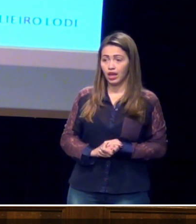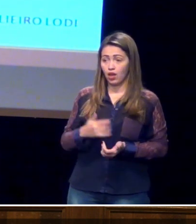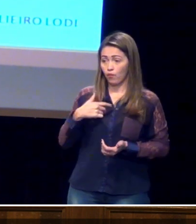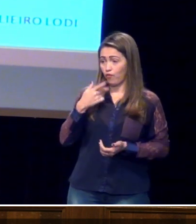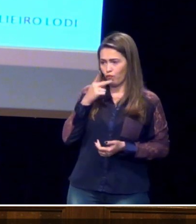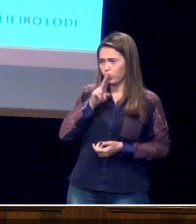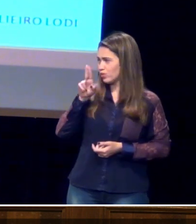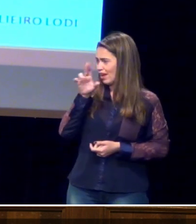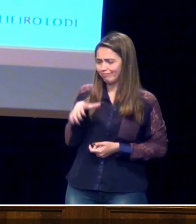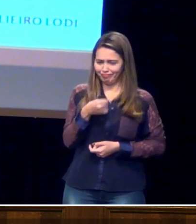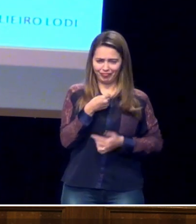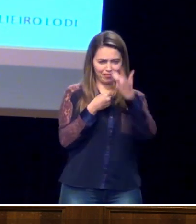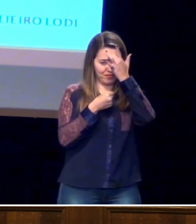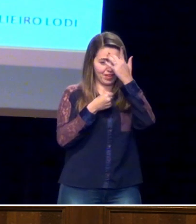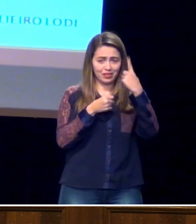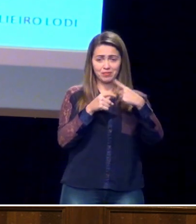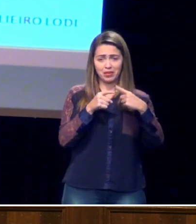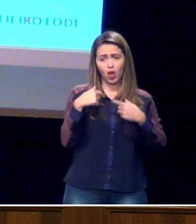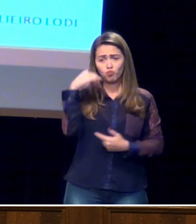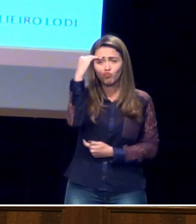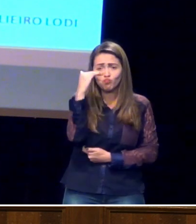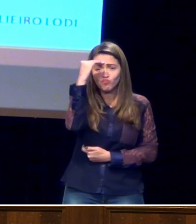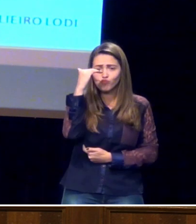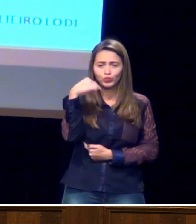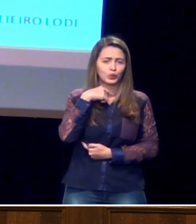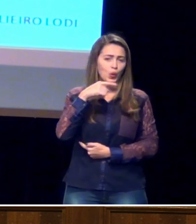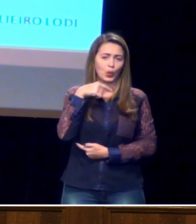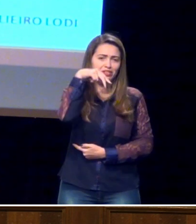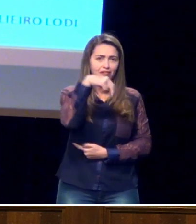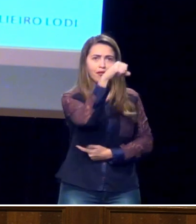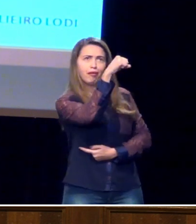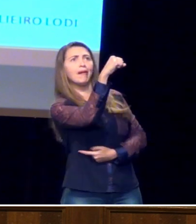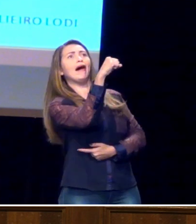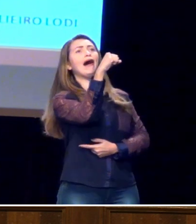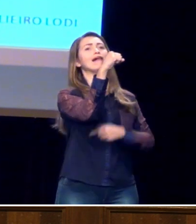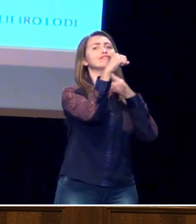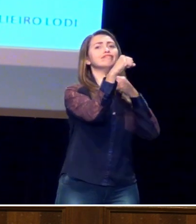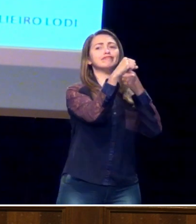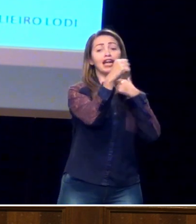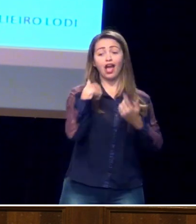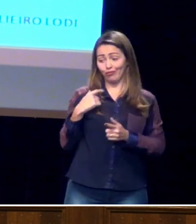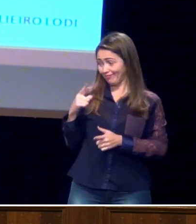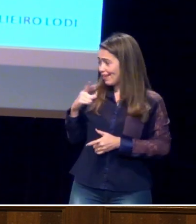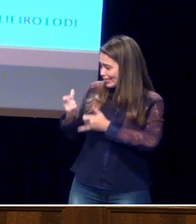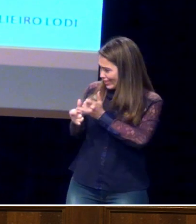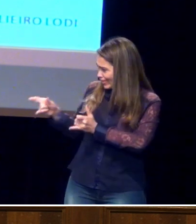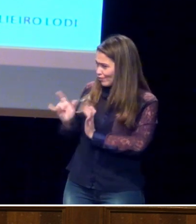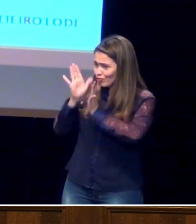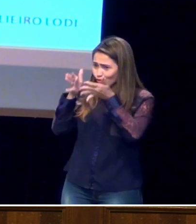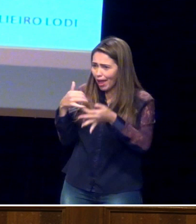Eu vou falar com o microfone na mão, porque o meu tamanho não me permite ficar atrás da mesa. Eu vim de salto